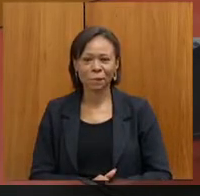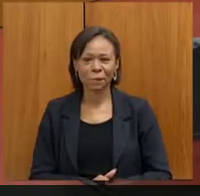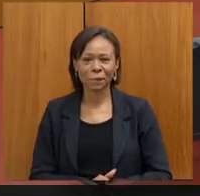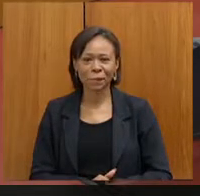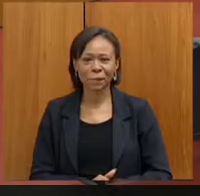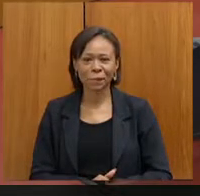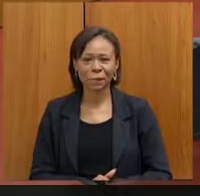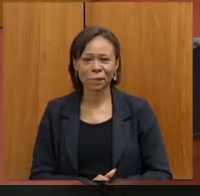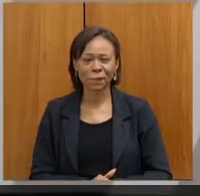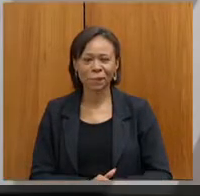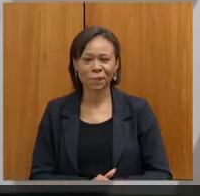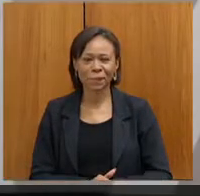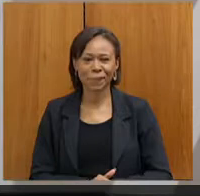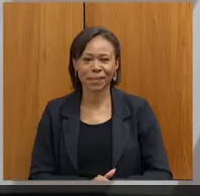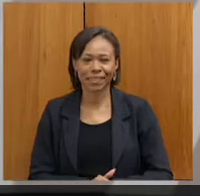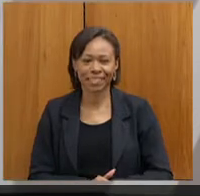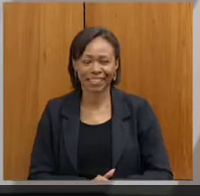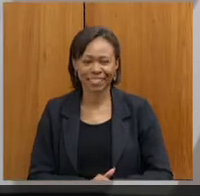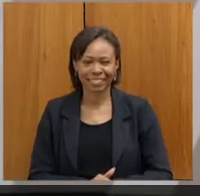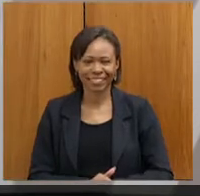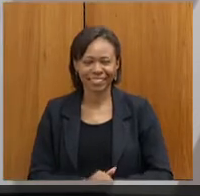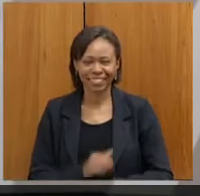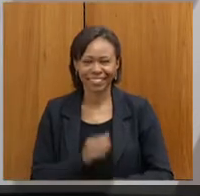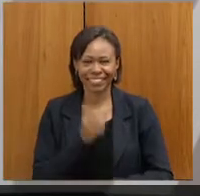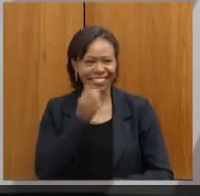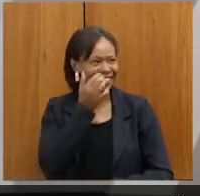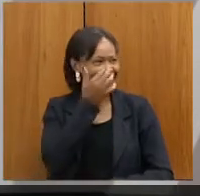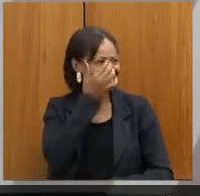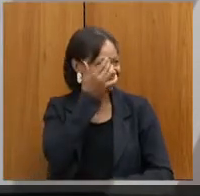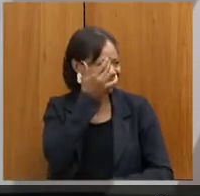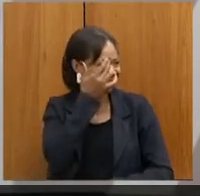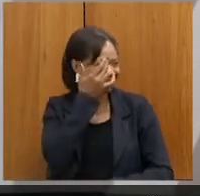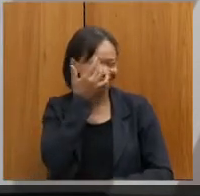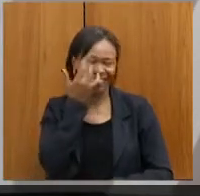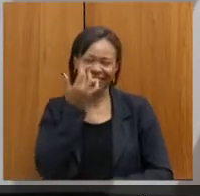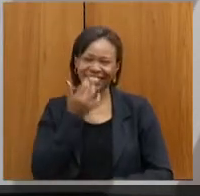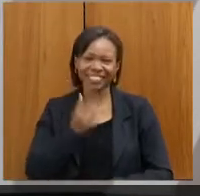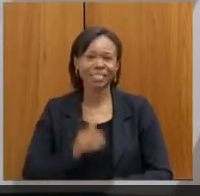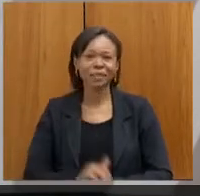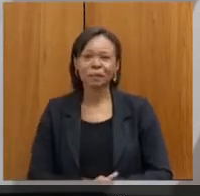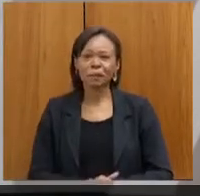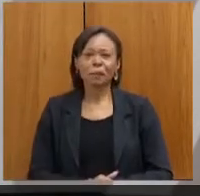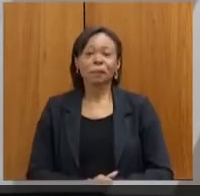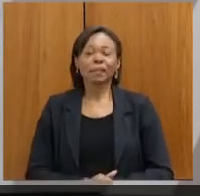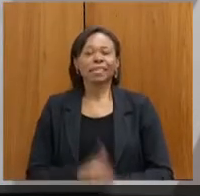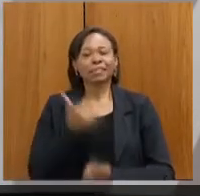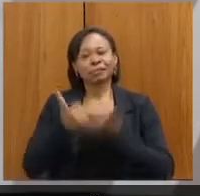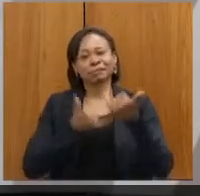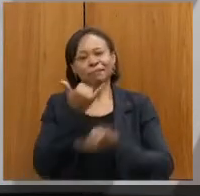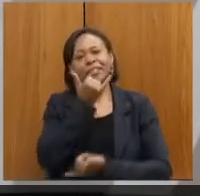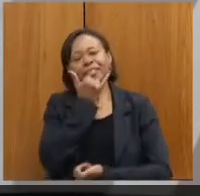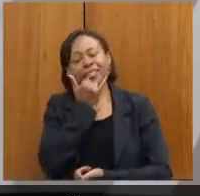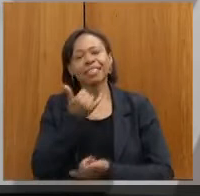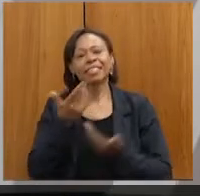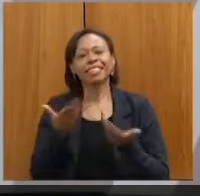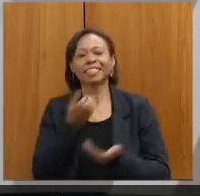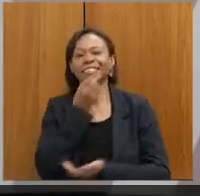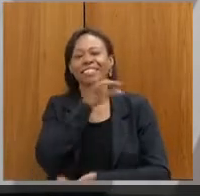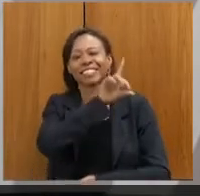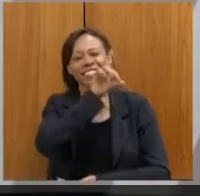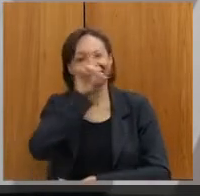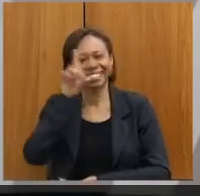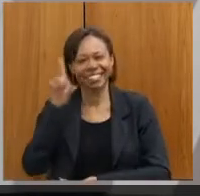bom guardada a brincadeira que eu prometi fazer para ele dá um bom dia secretário aos nossos